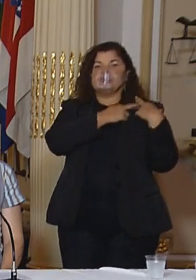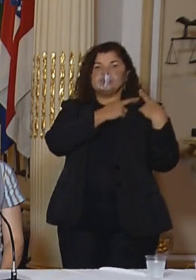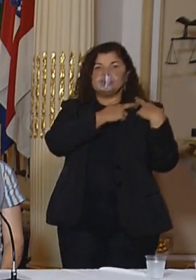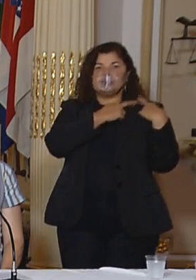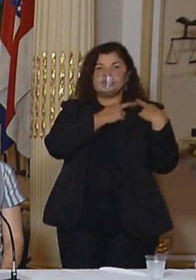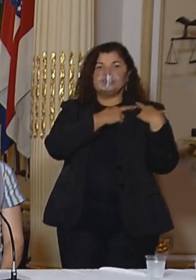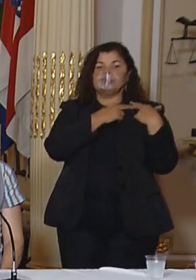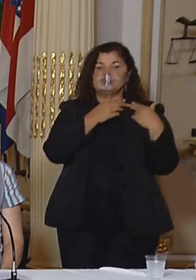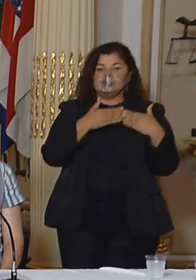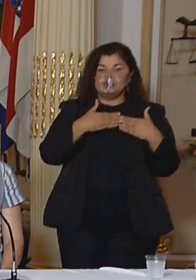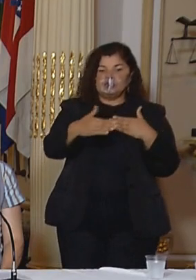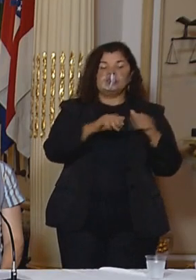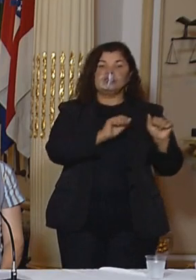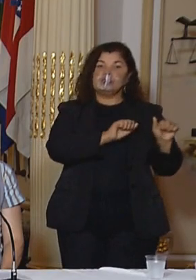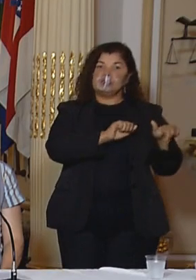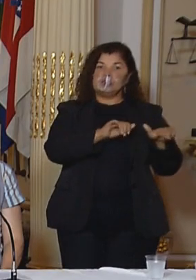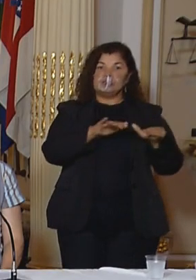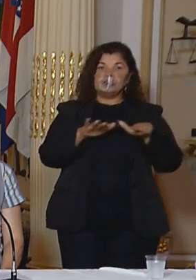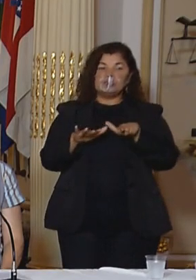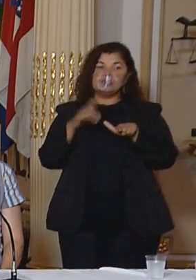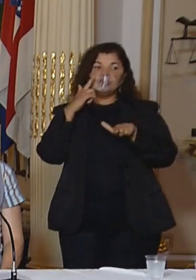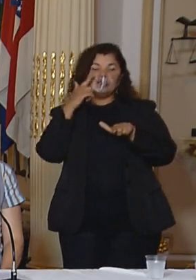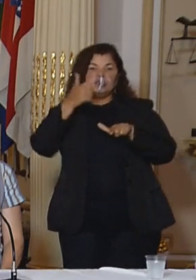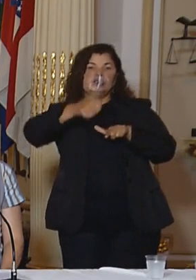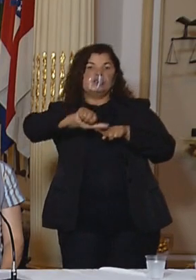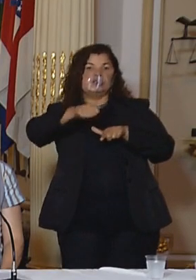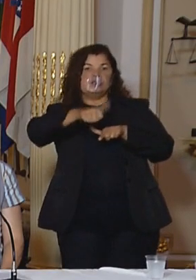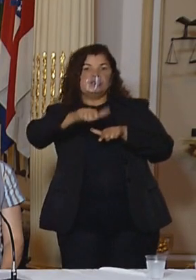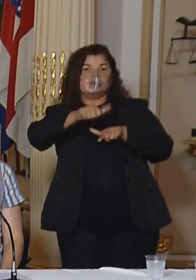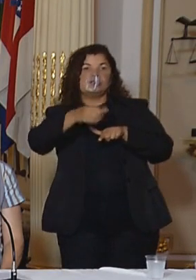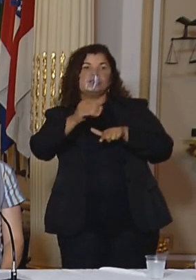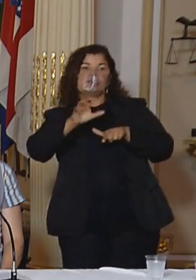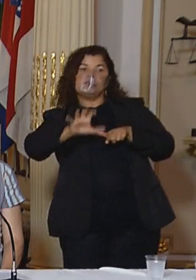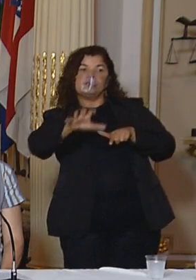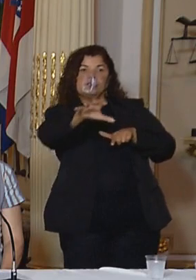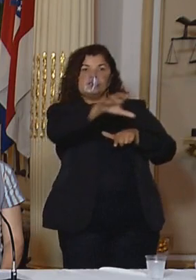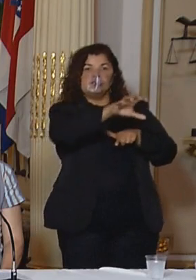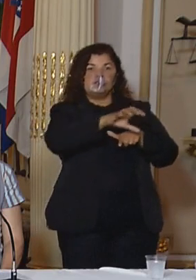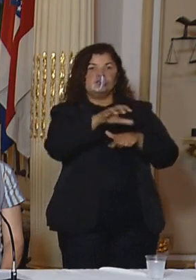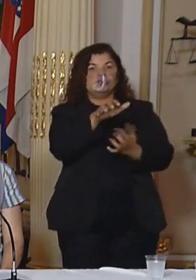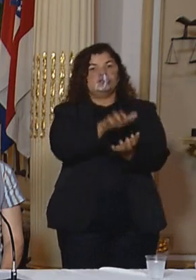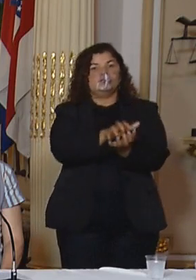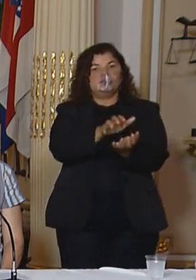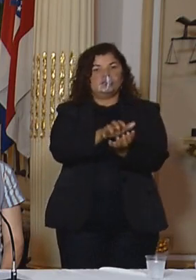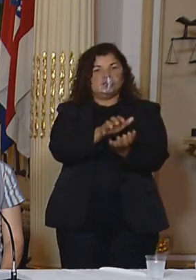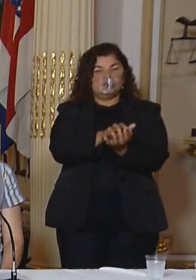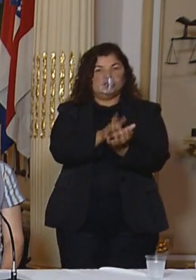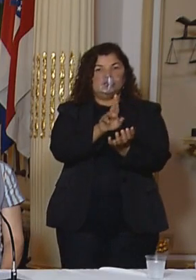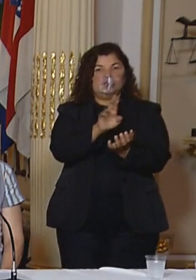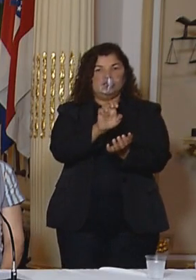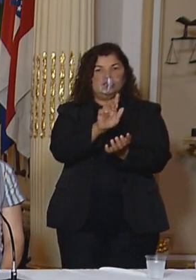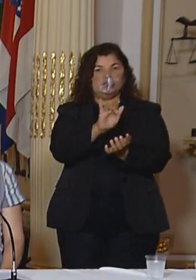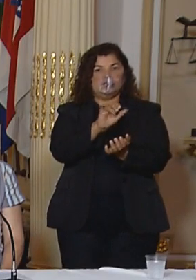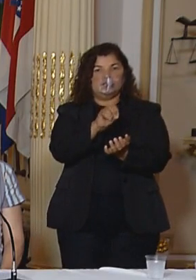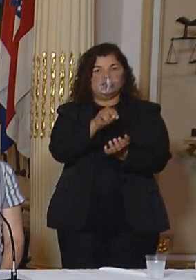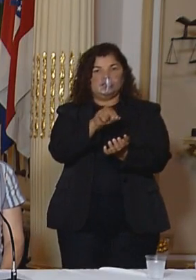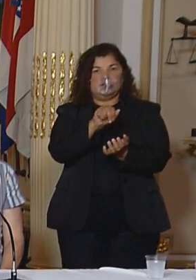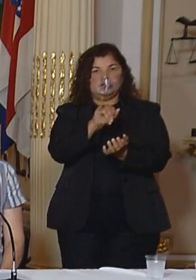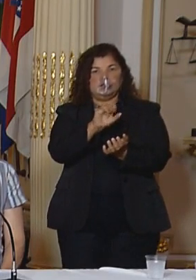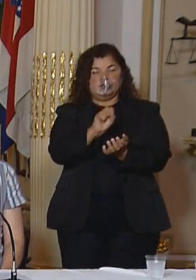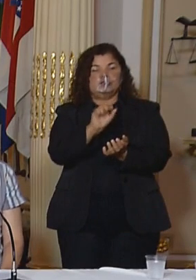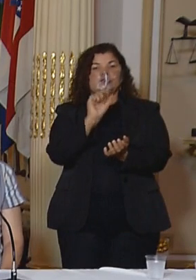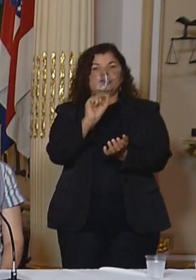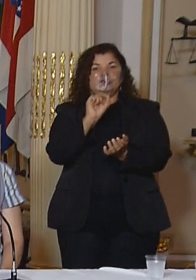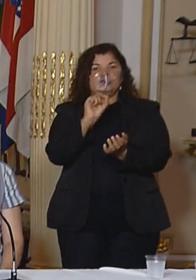e ao longo dessa semana, análises regionais, considerando, obviamente, a